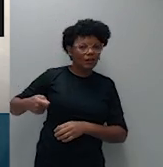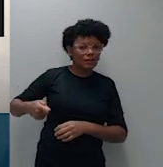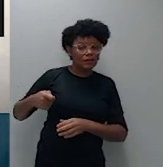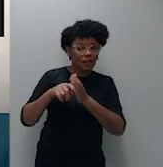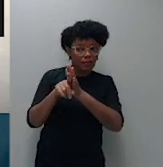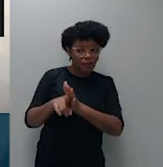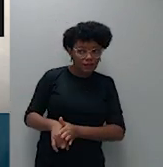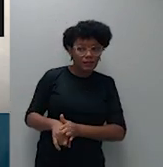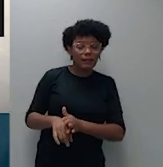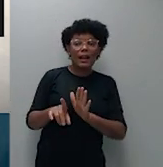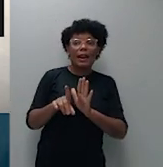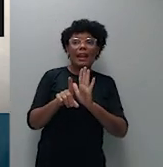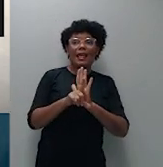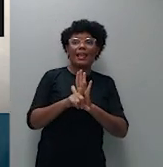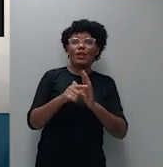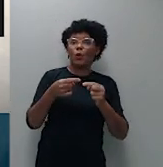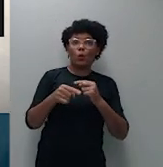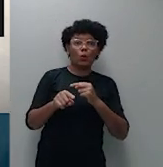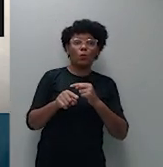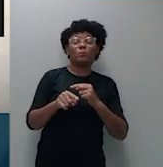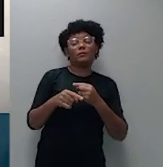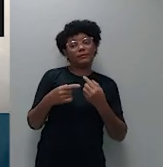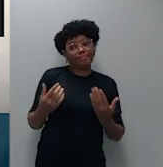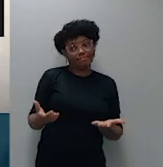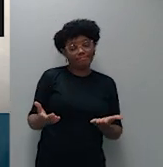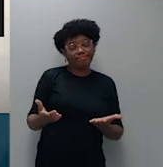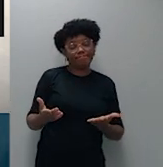análise da legalidade do ato